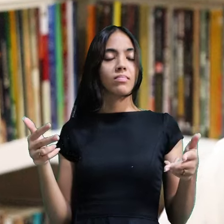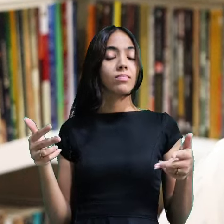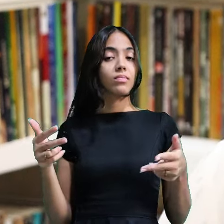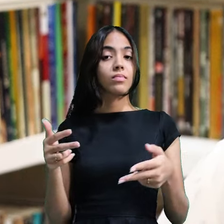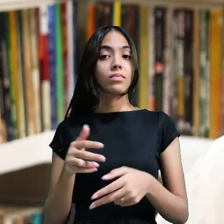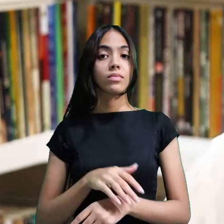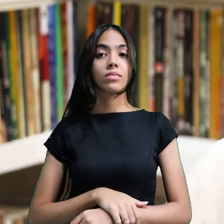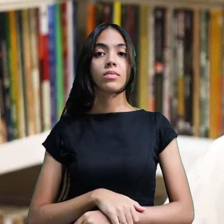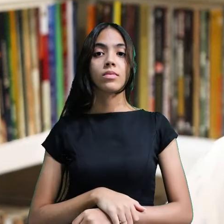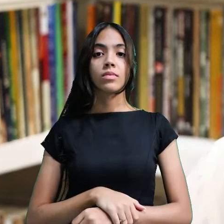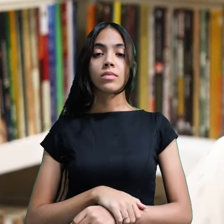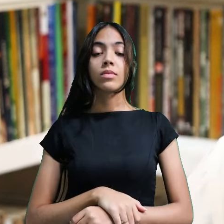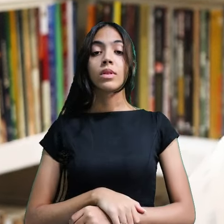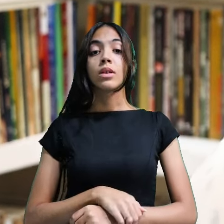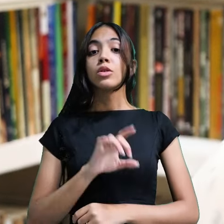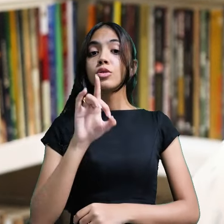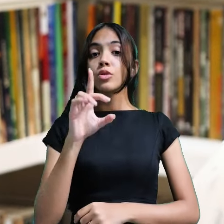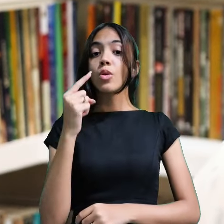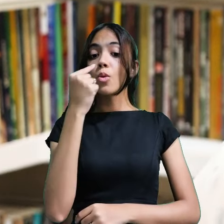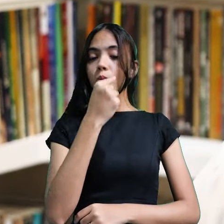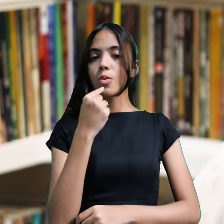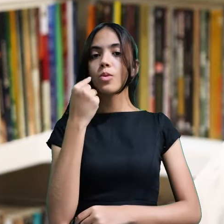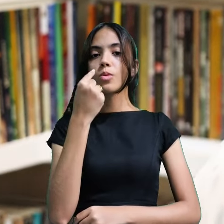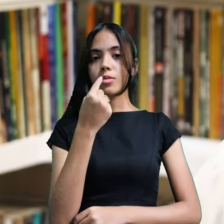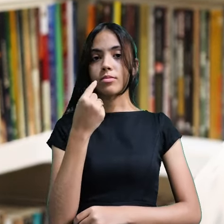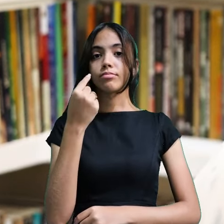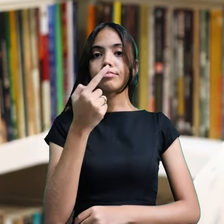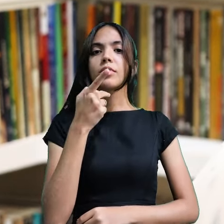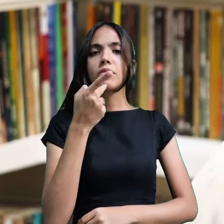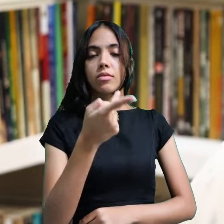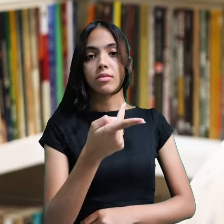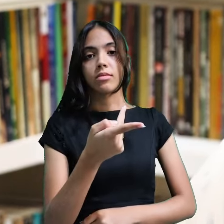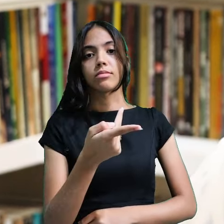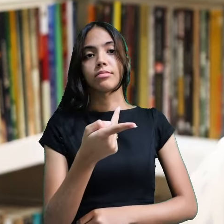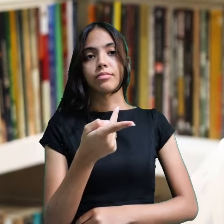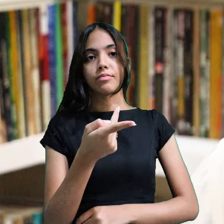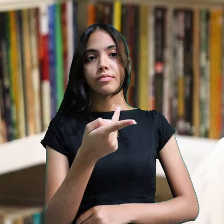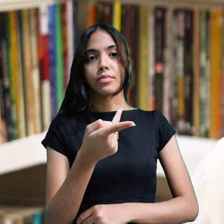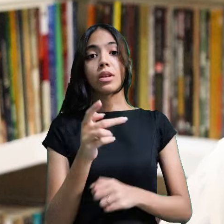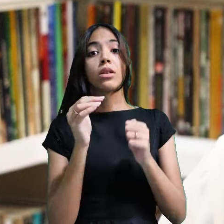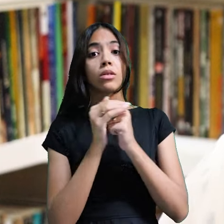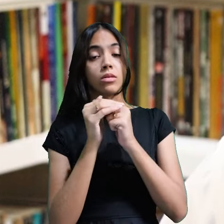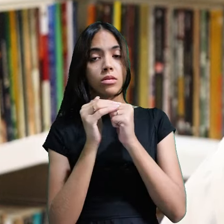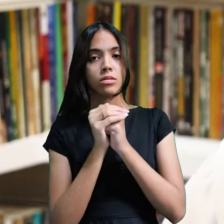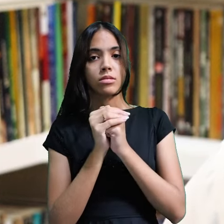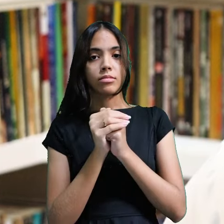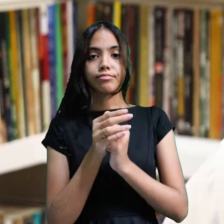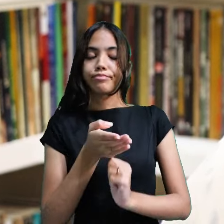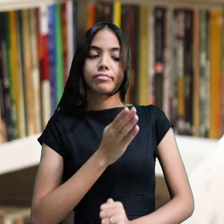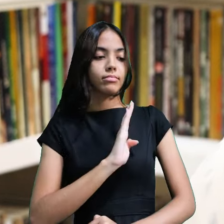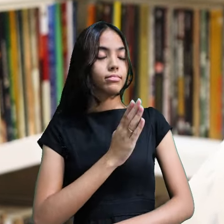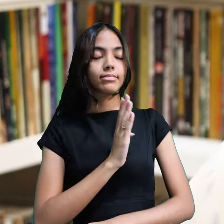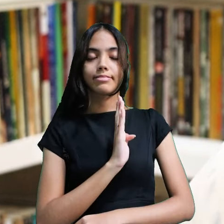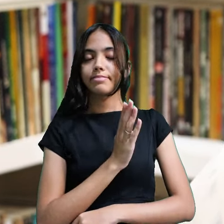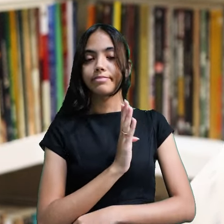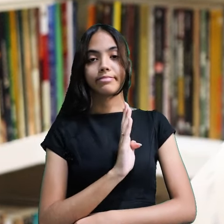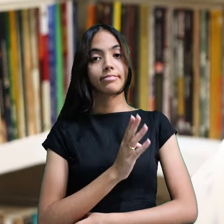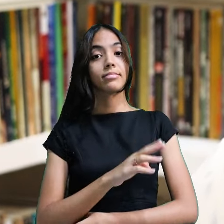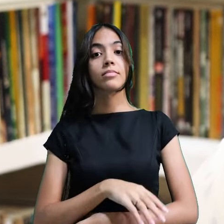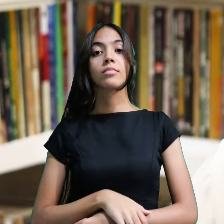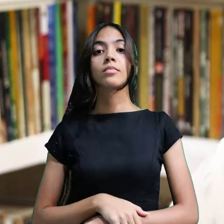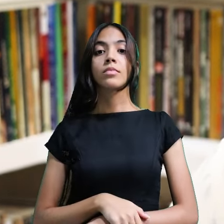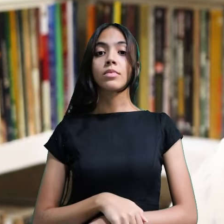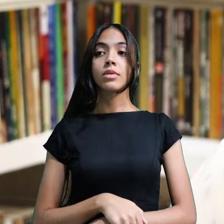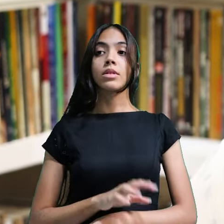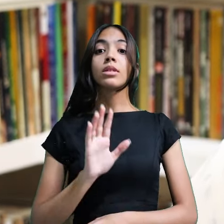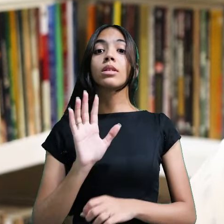ocorre porque somente os lábios estão falando. Tal oração não provém do coração. E assim se